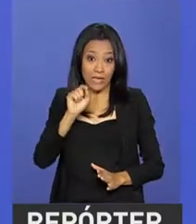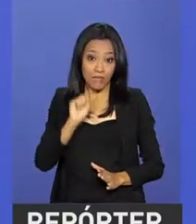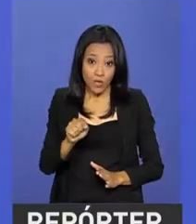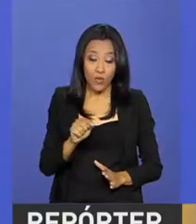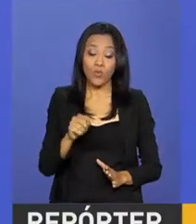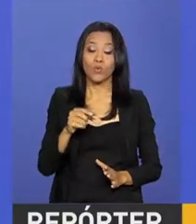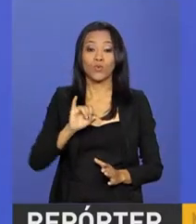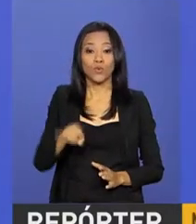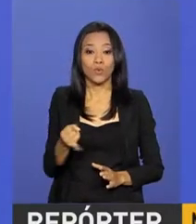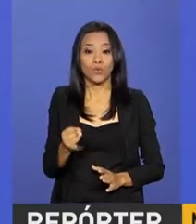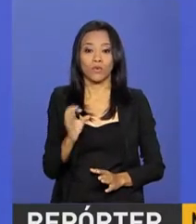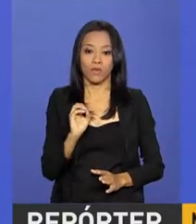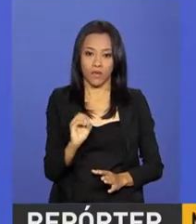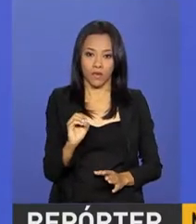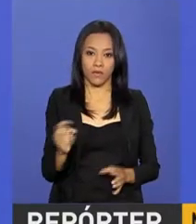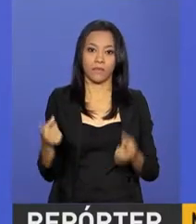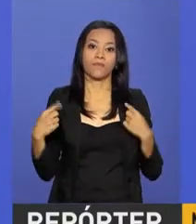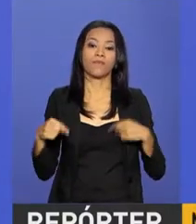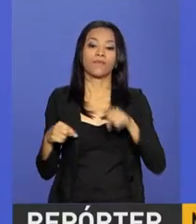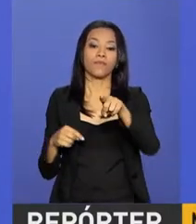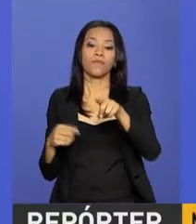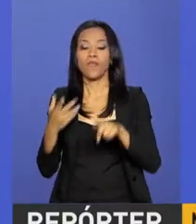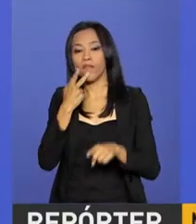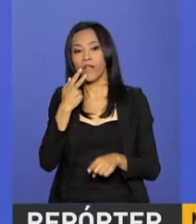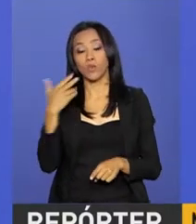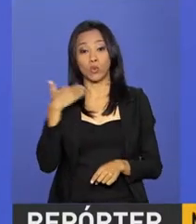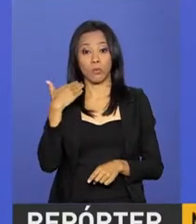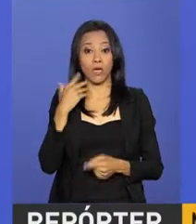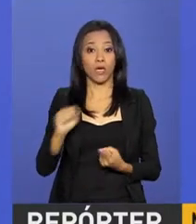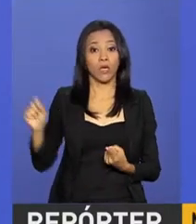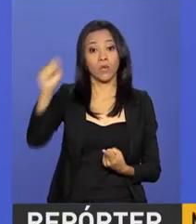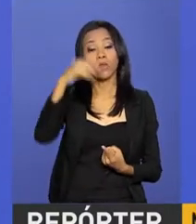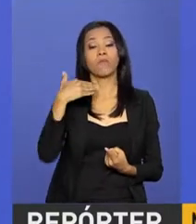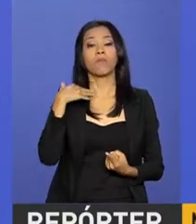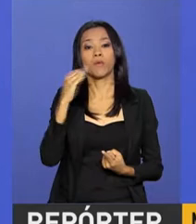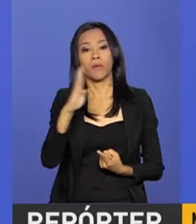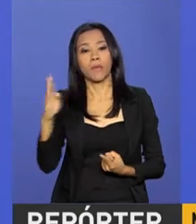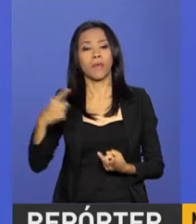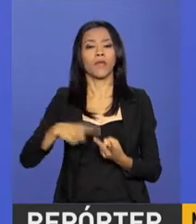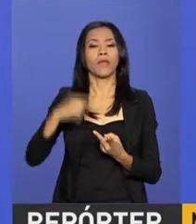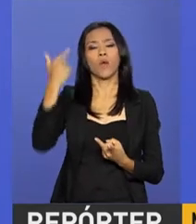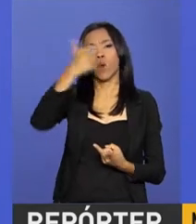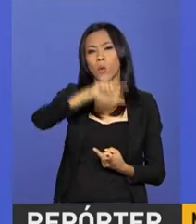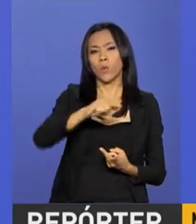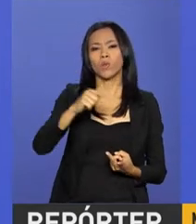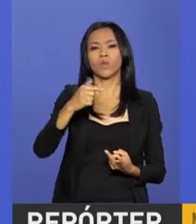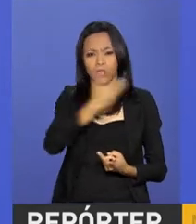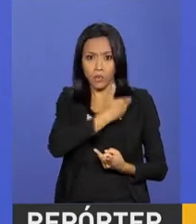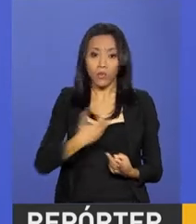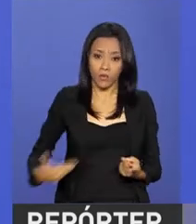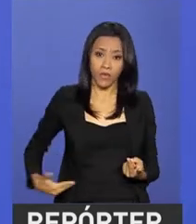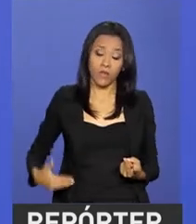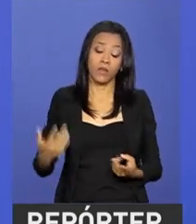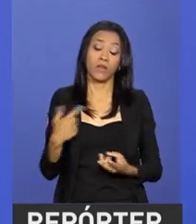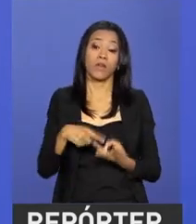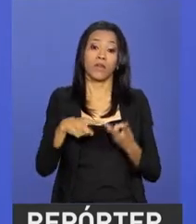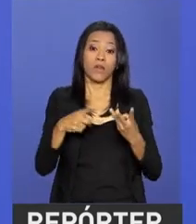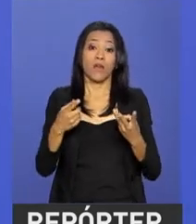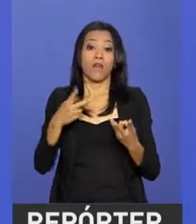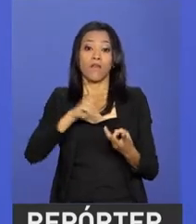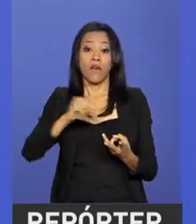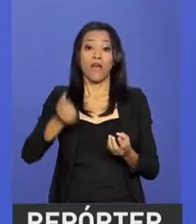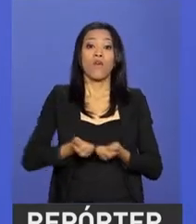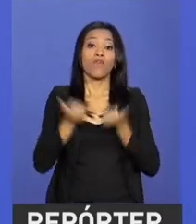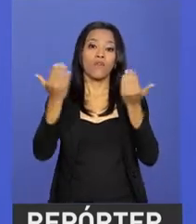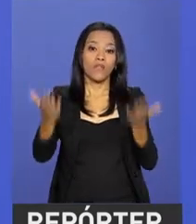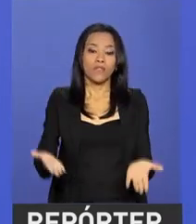bancos públicos, Banco do Brasil, BASA e BNB, ofertarão 150 mil contratos com